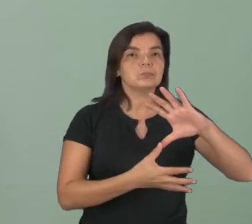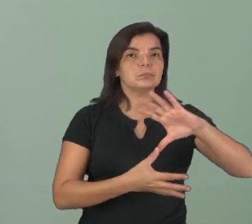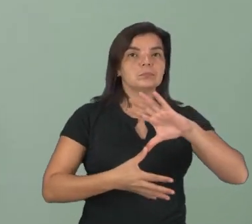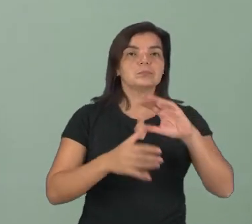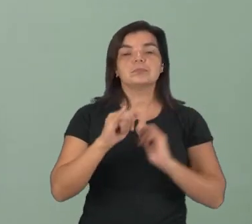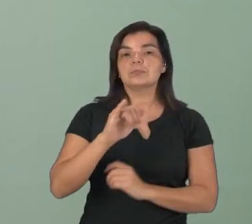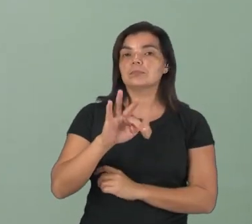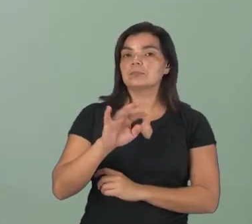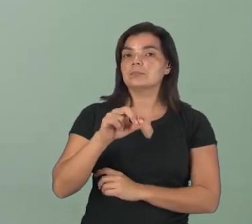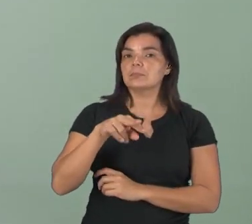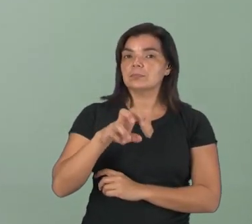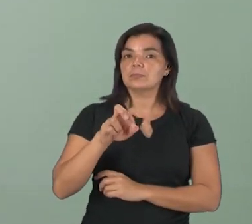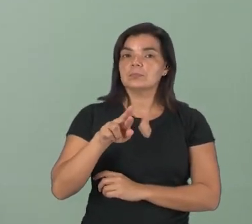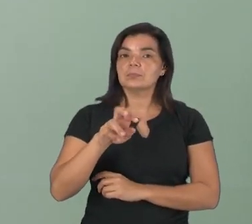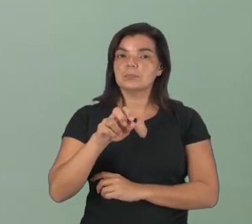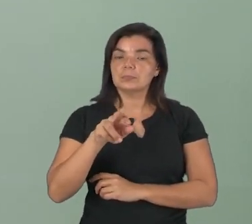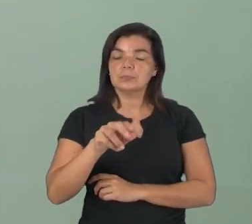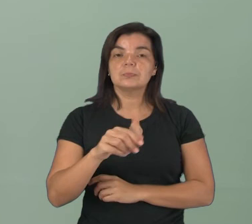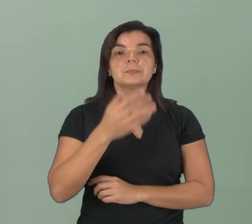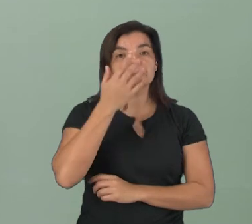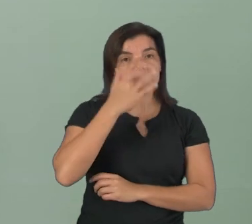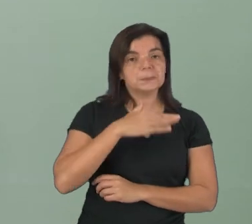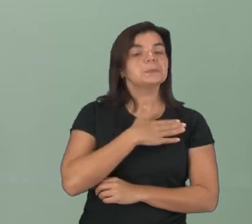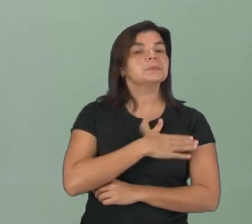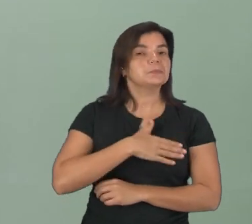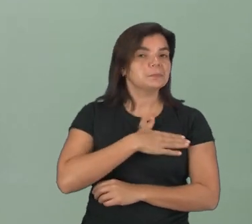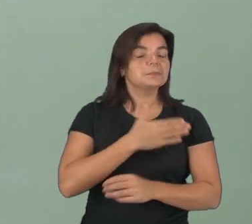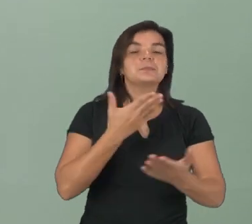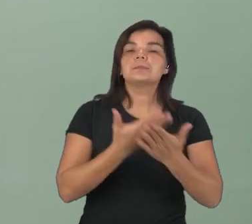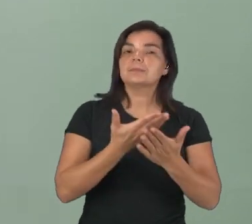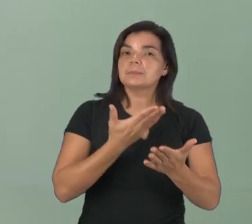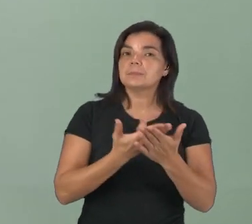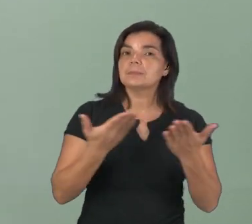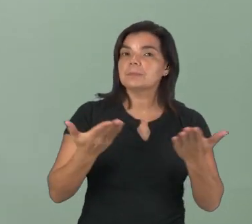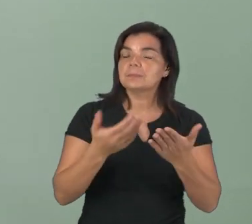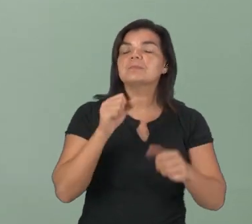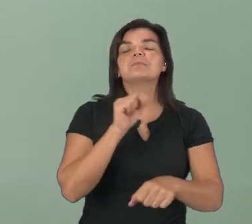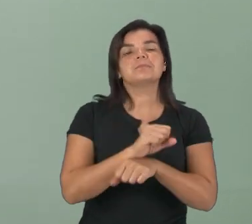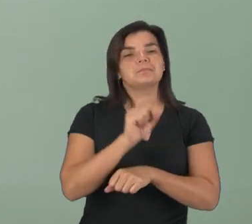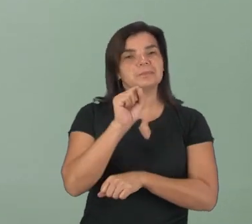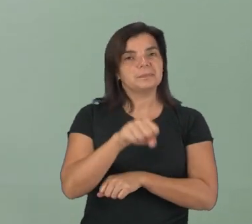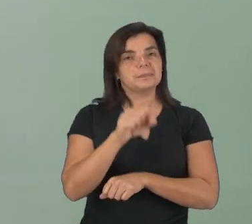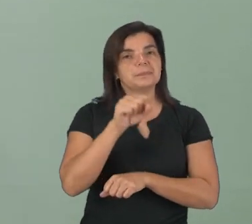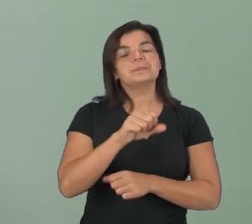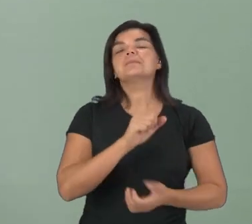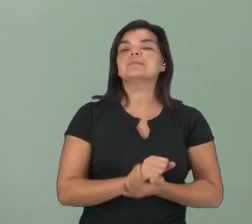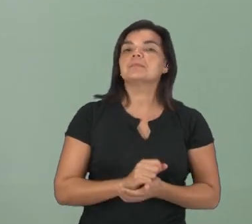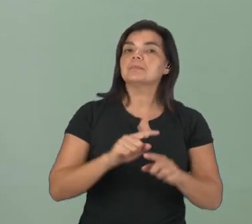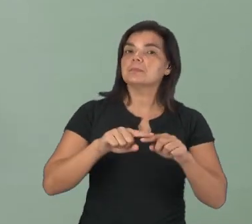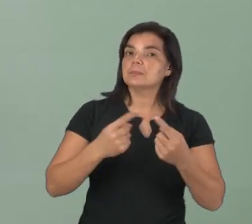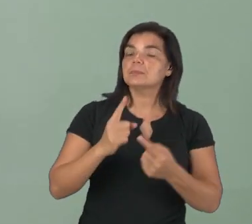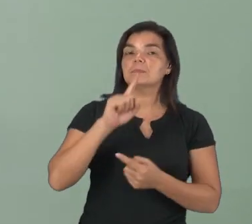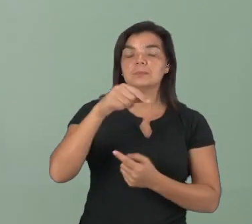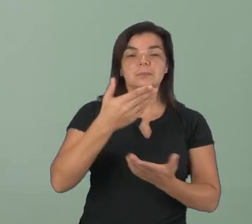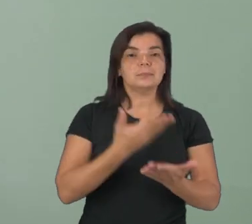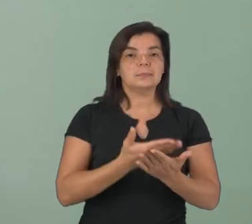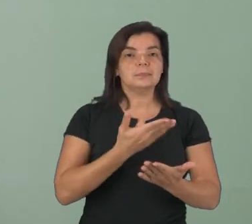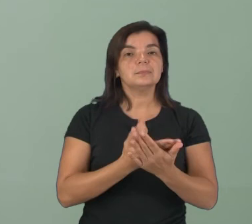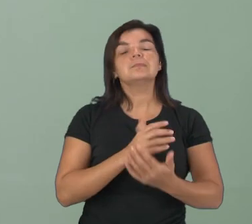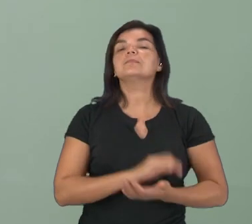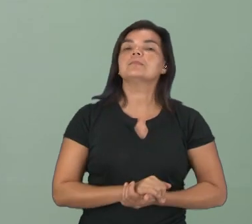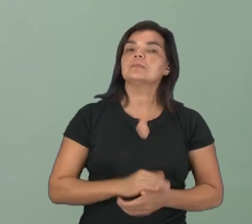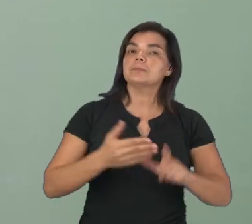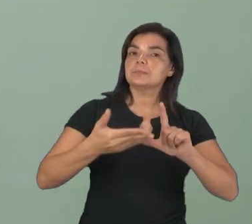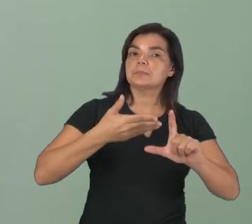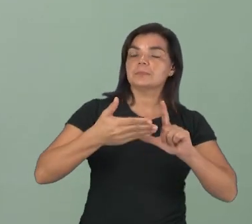de itinerário. Então, crianças, gostaram da aula de hoje? Espero que sim. Mas para esta e outras